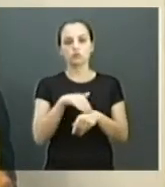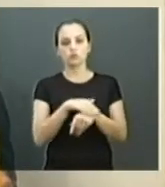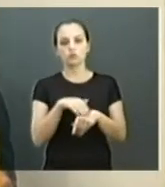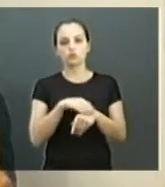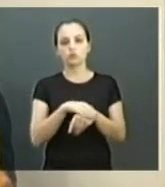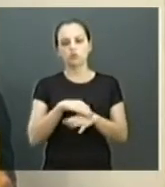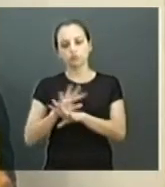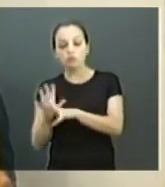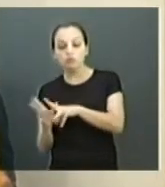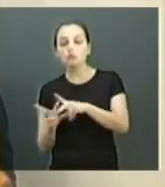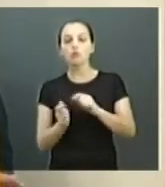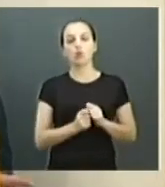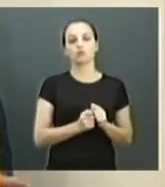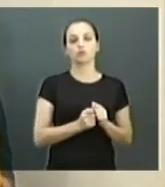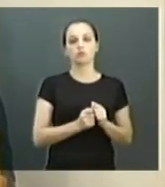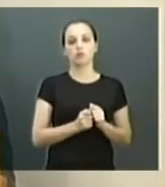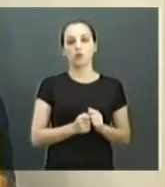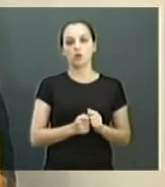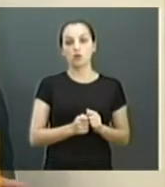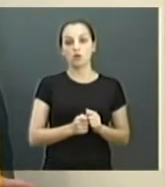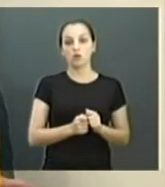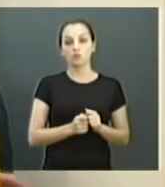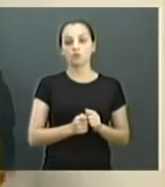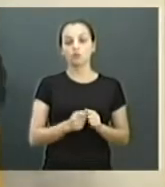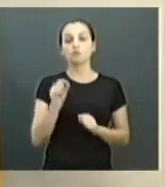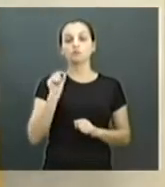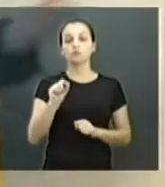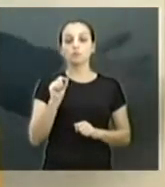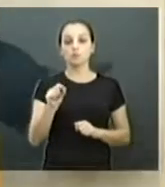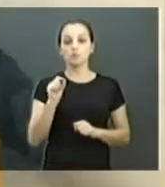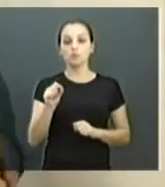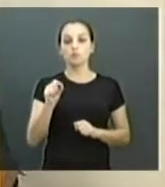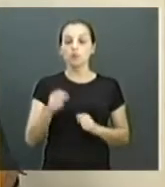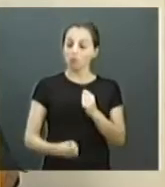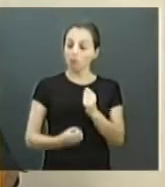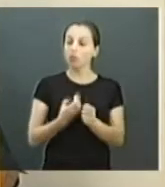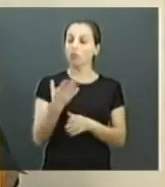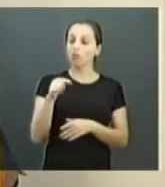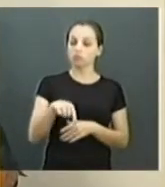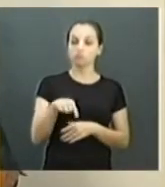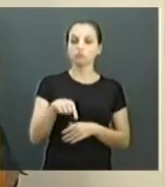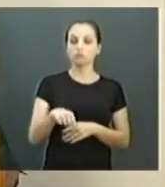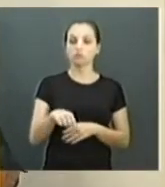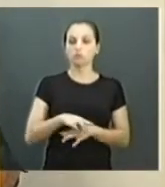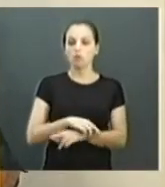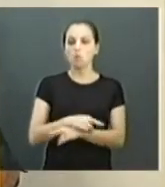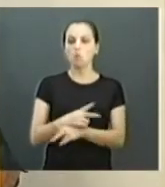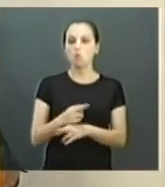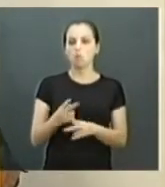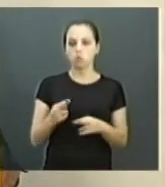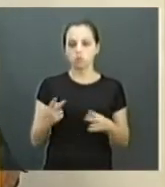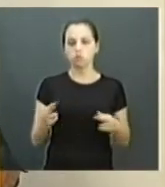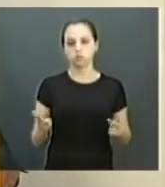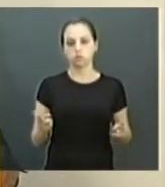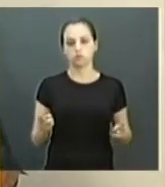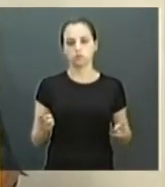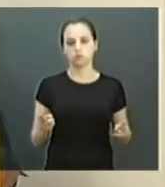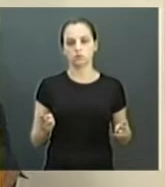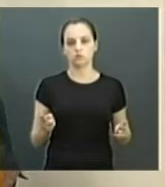partes. Todas. Prova disso foi o que está acontecendo. A divergência.